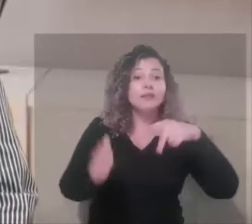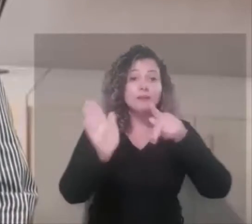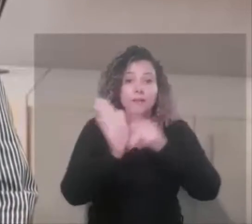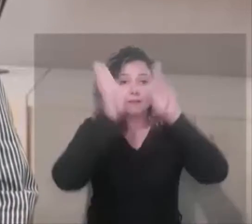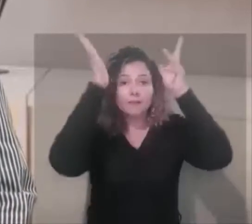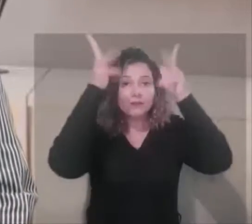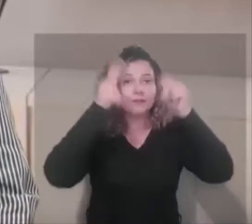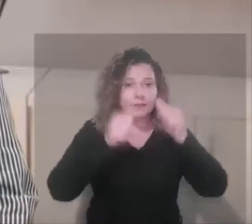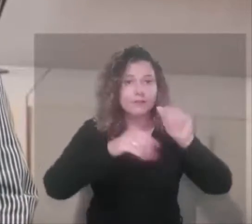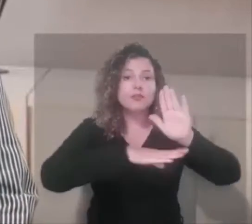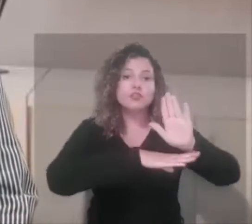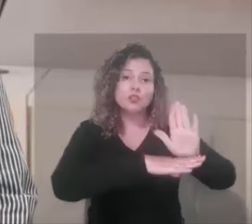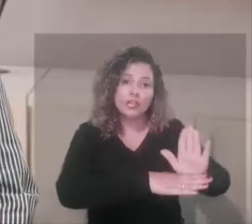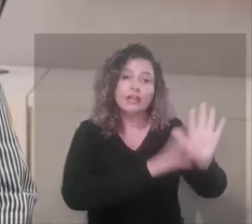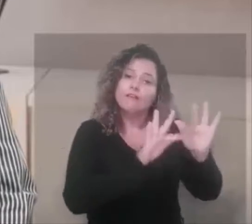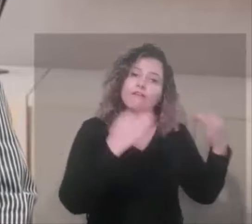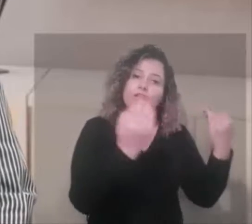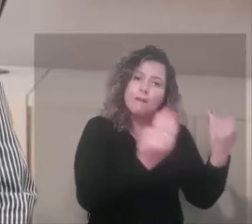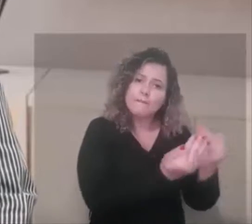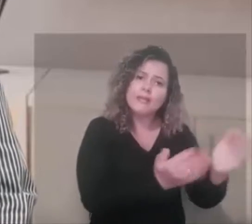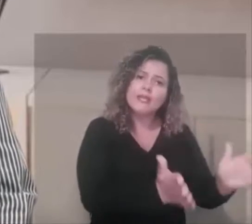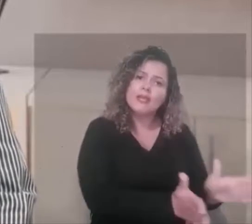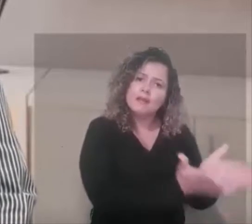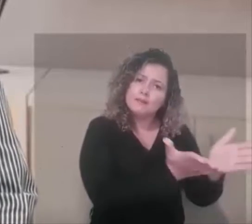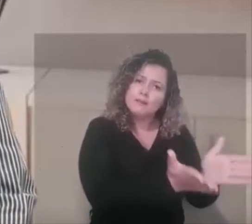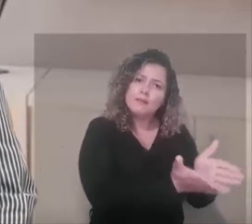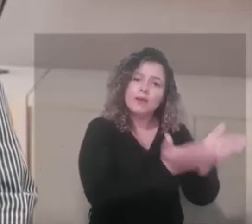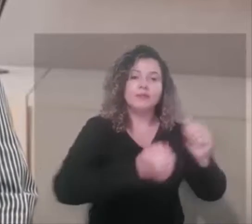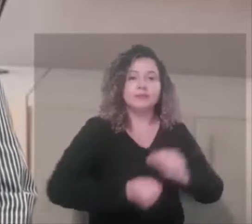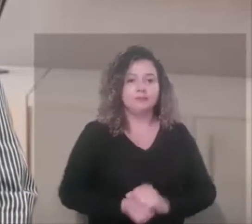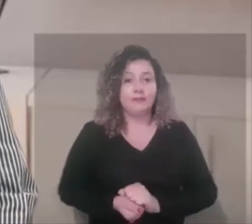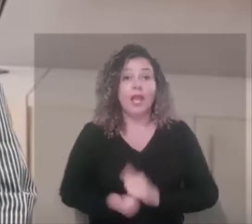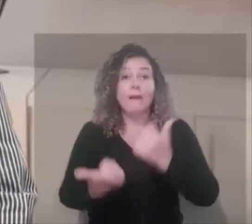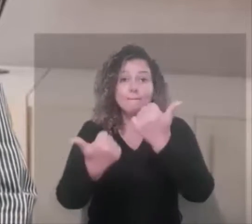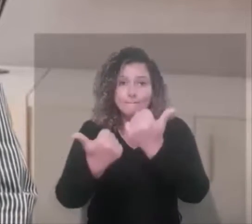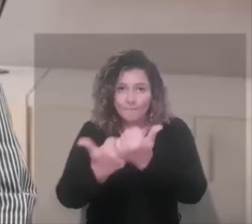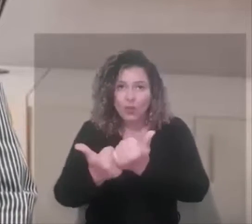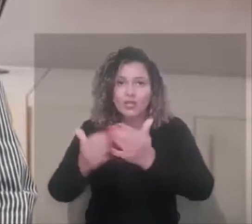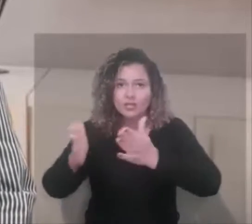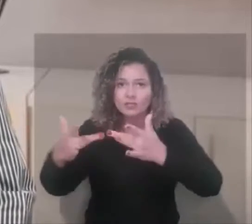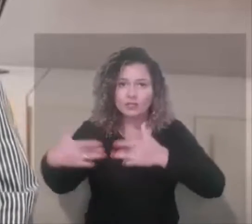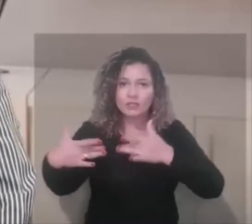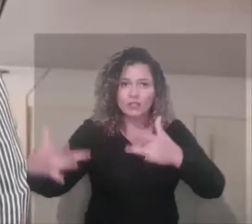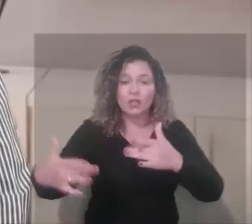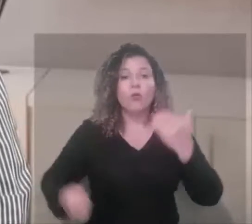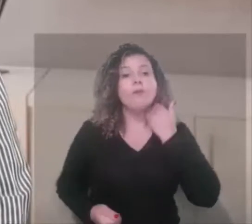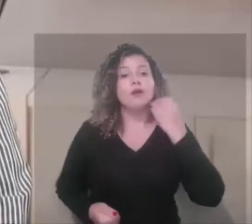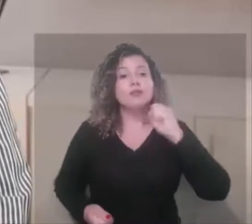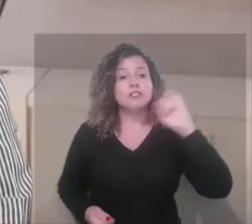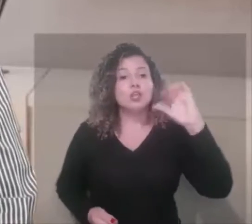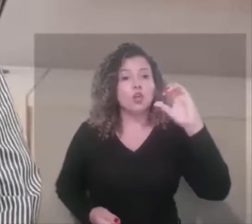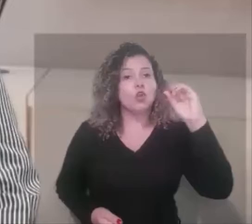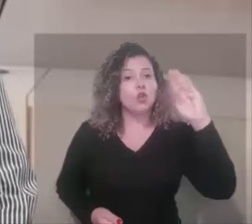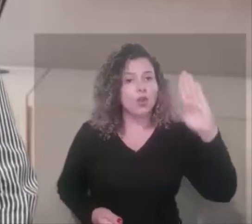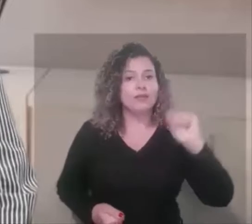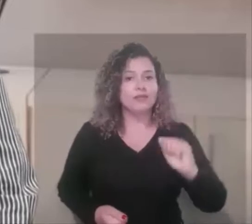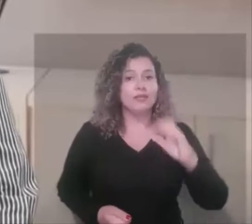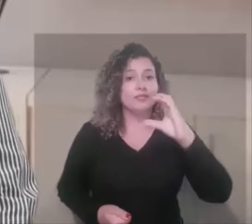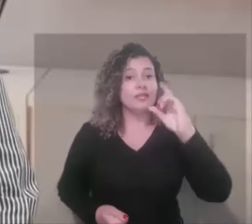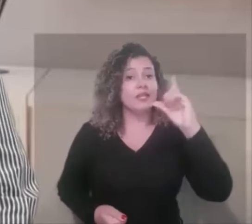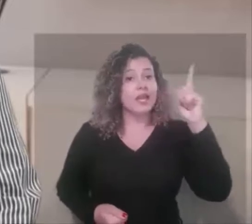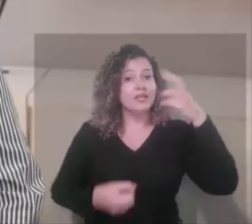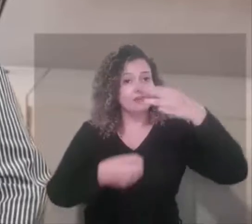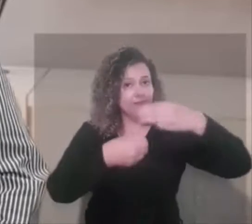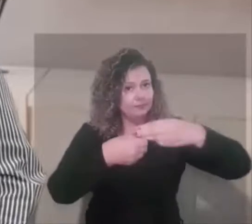doses. Aproveite a vacinação e doe 1 quilo de alimento não perecível ou de ração animal na campanha Vacinação Solidária,